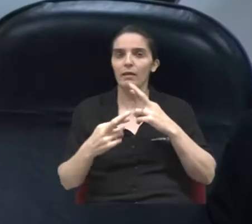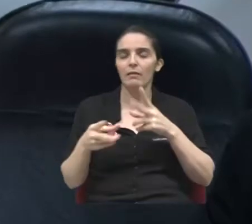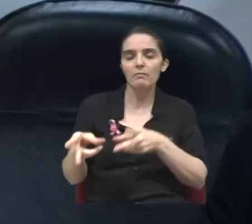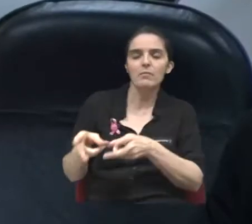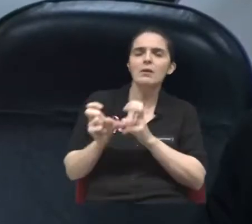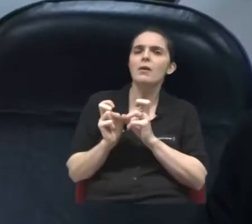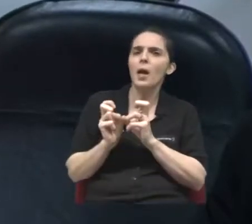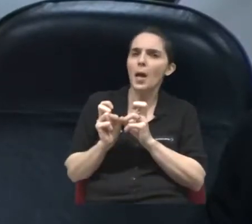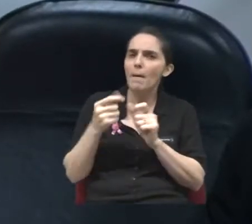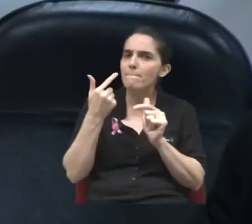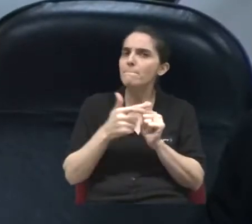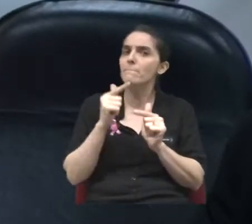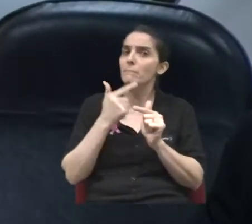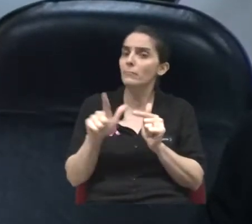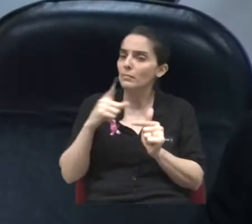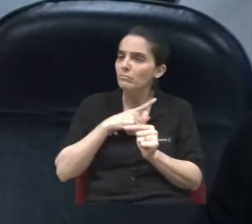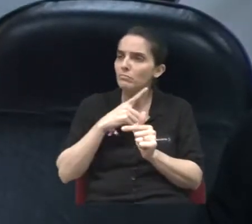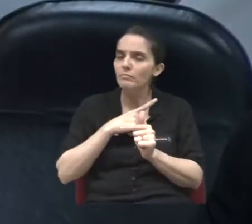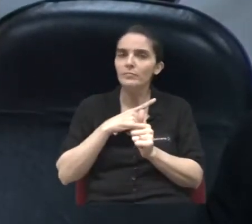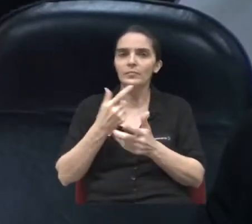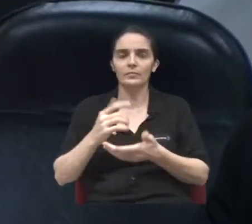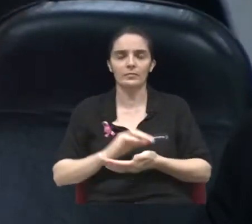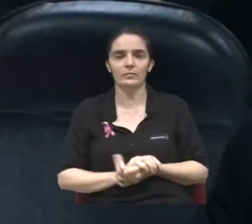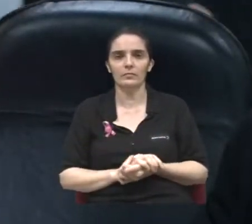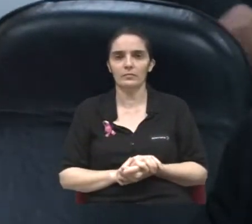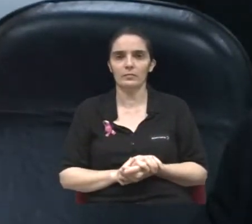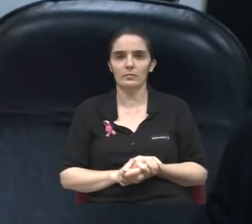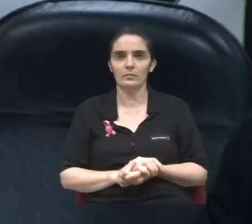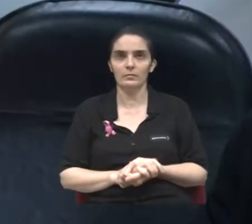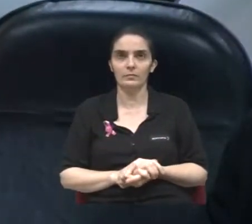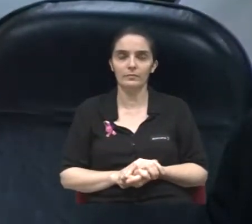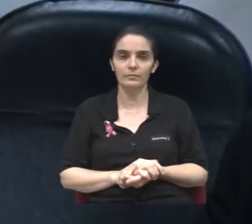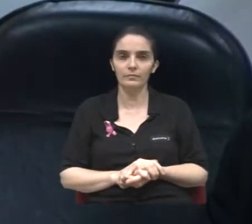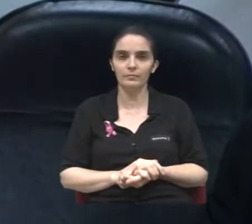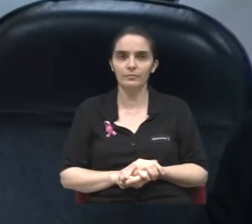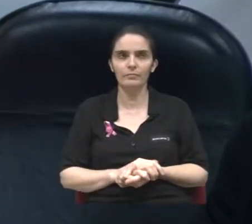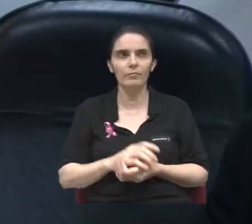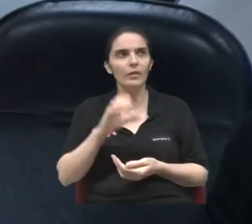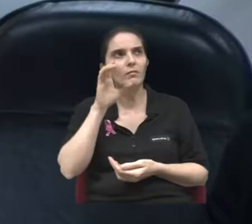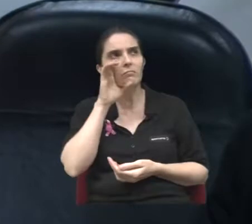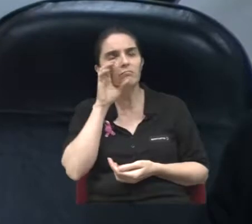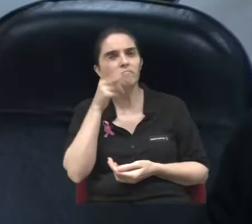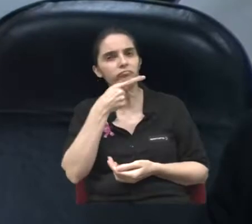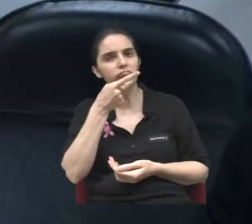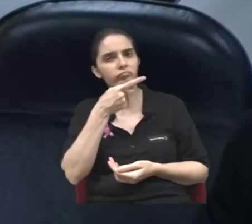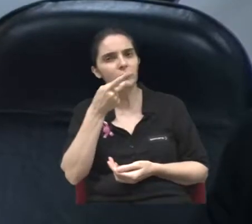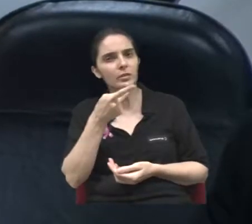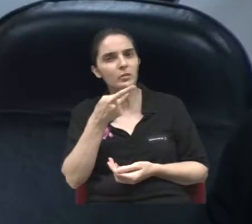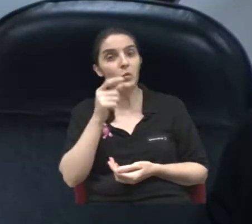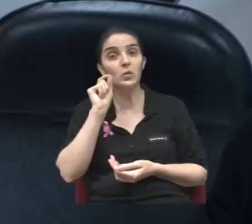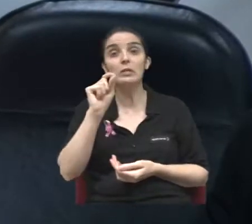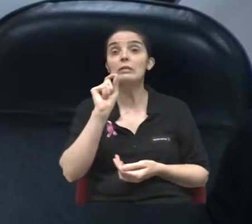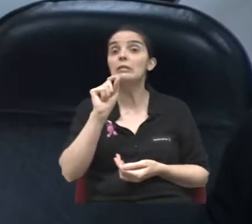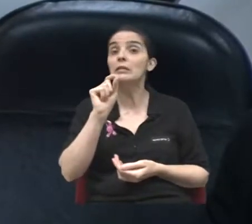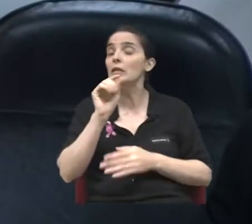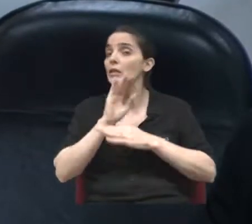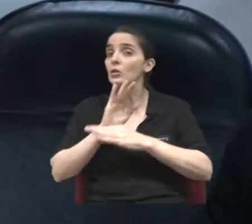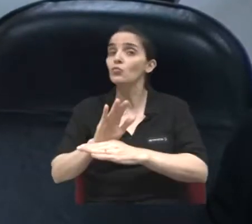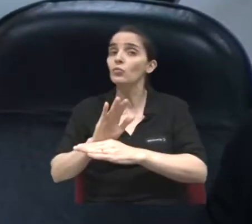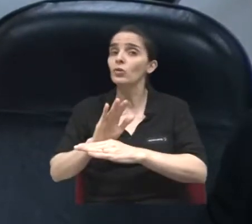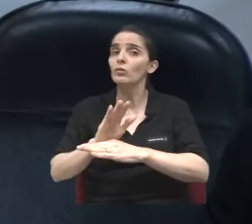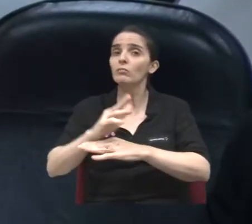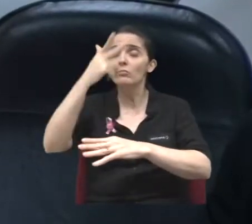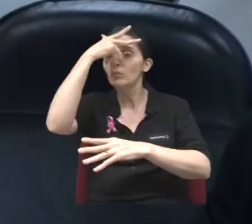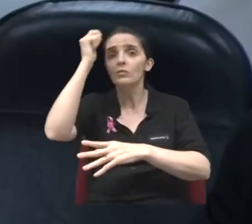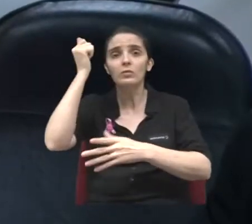ali. Em algum momento, acho que na minha última fala, eu falei, quem tem que realmente ajudar é a prefeitura, não tem outro órgão,